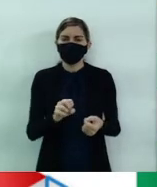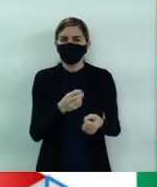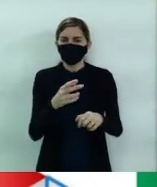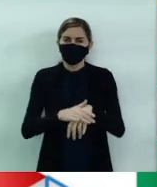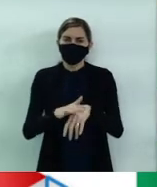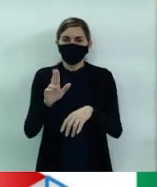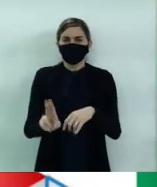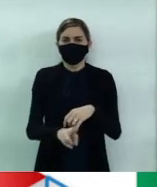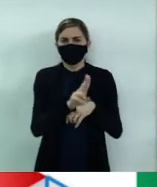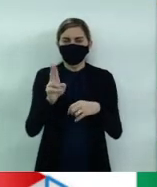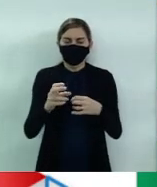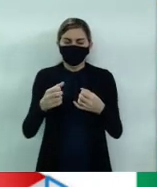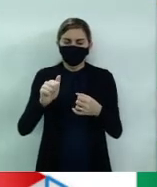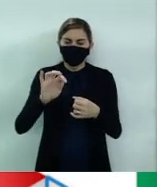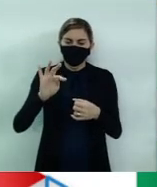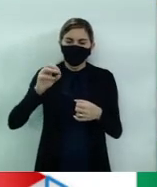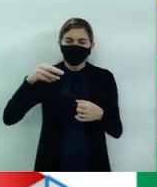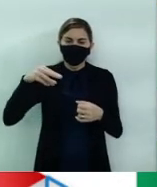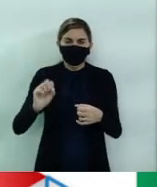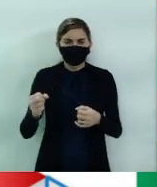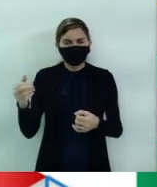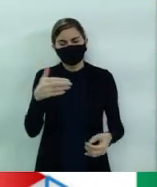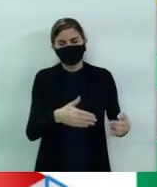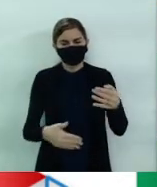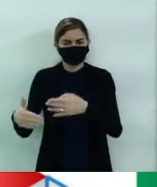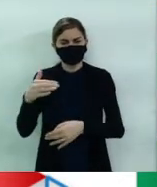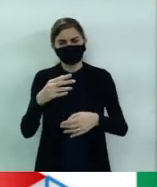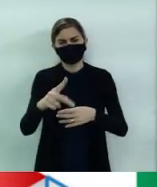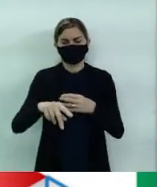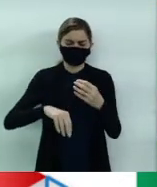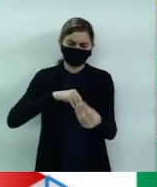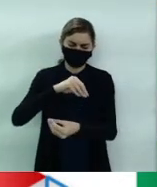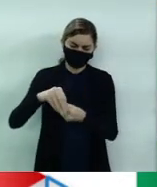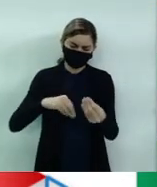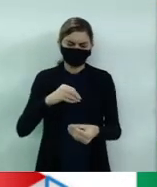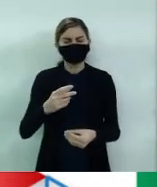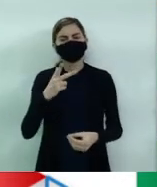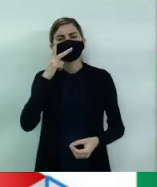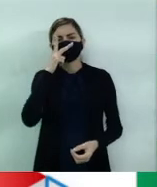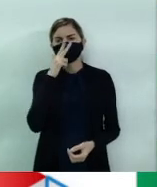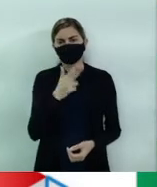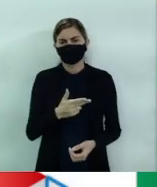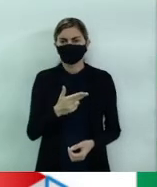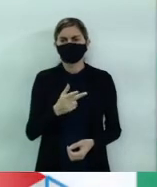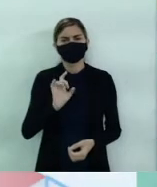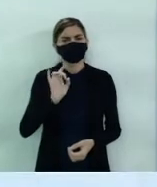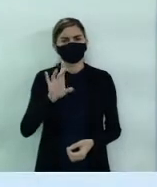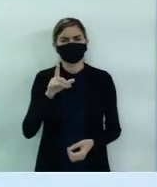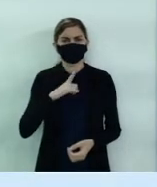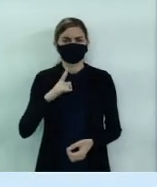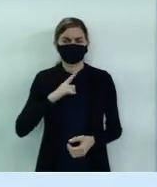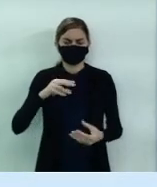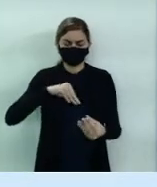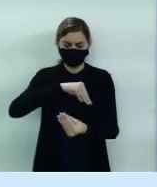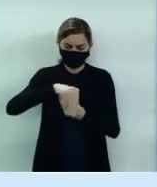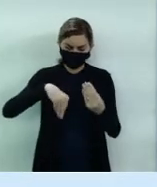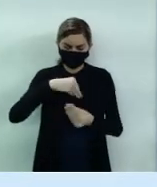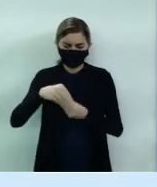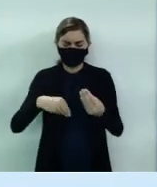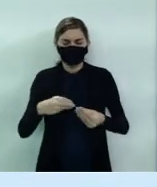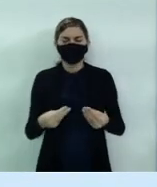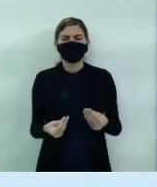mas os átomos que vão participar aí dessa reação são os mesmos, só que rearranjados.